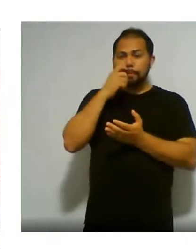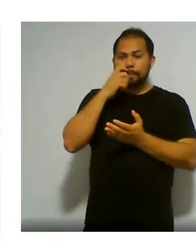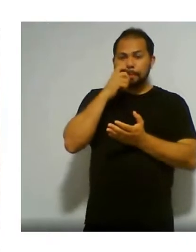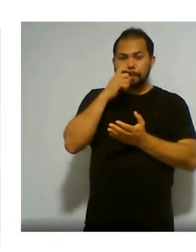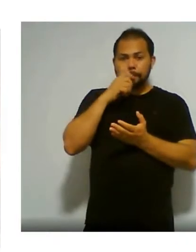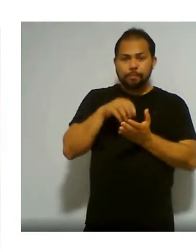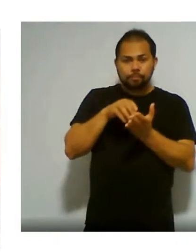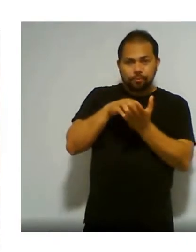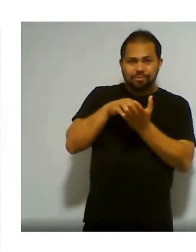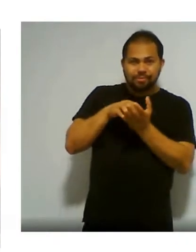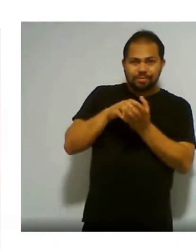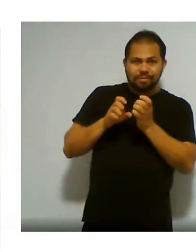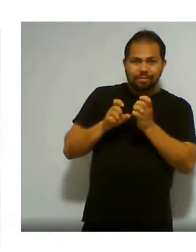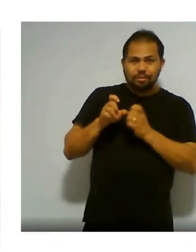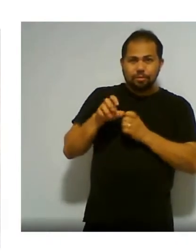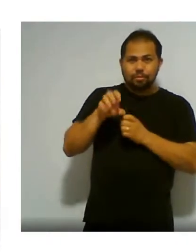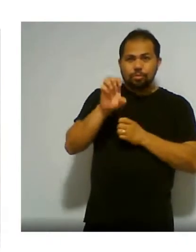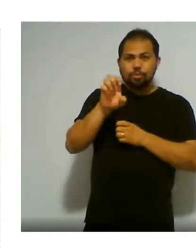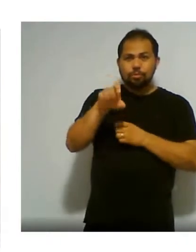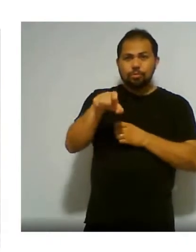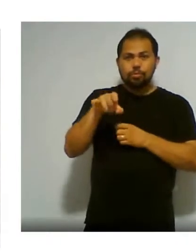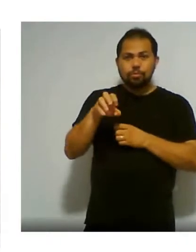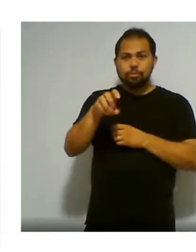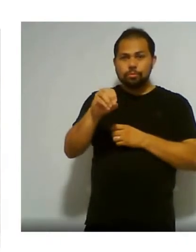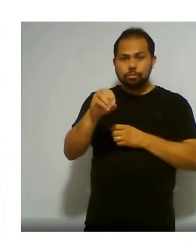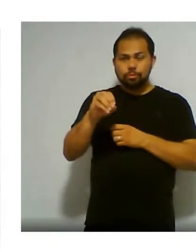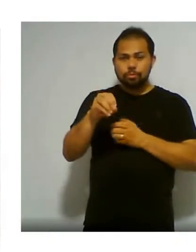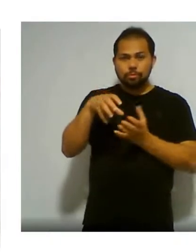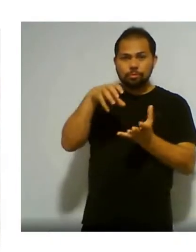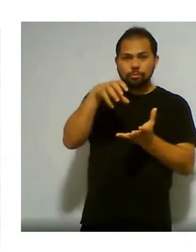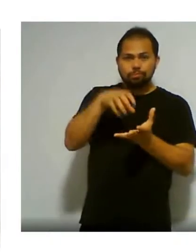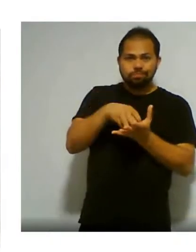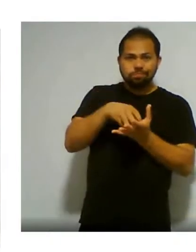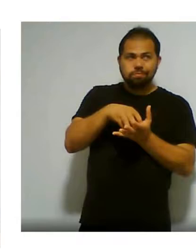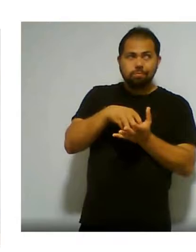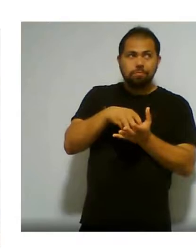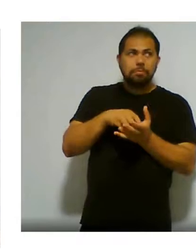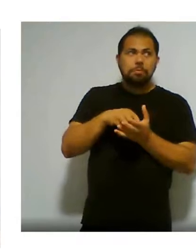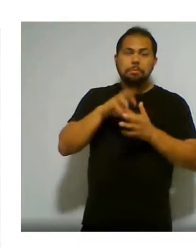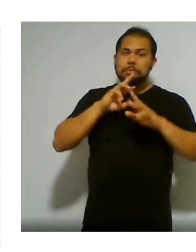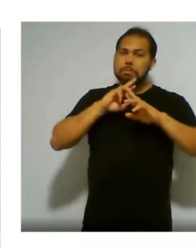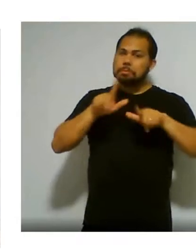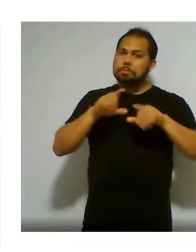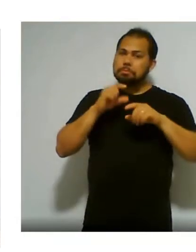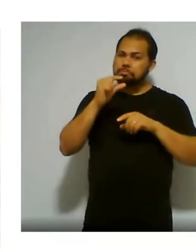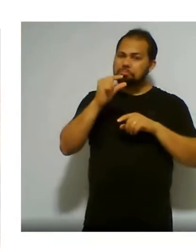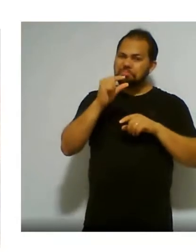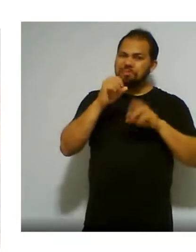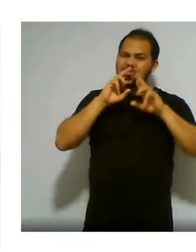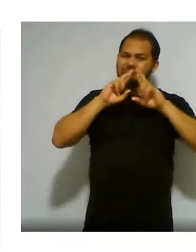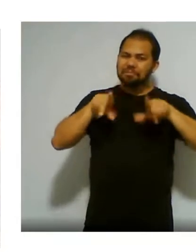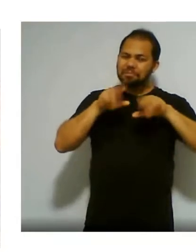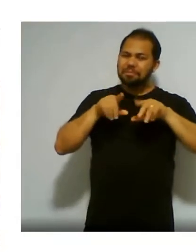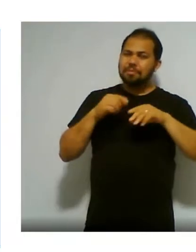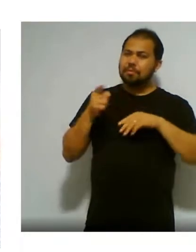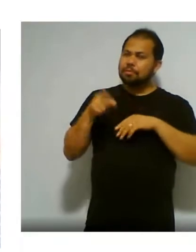esses eixos aqui de cobre do dissipador. Esse é um dissipador que é um pouco diferente do que a gente está acostumado. Deixa eu voltar aqui para vocês